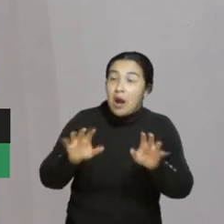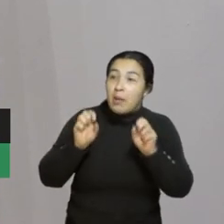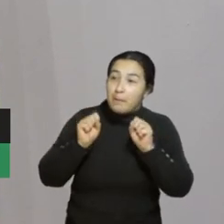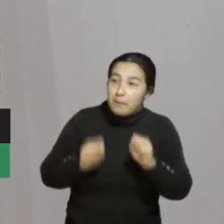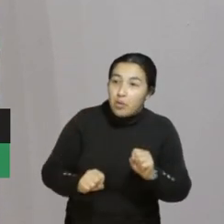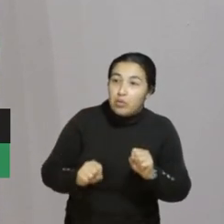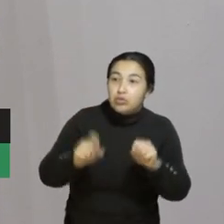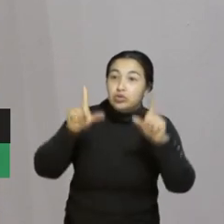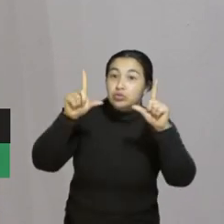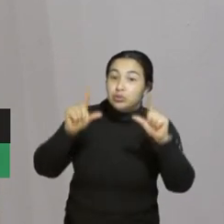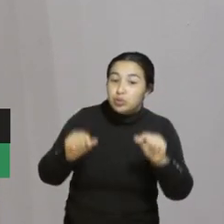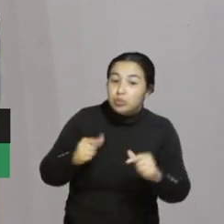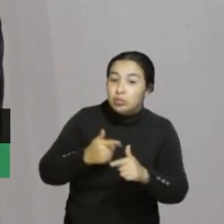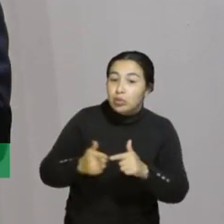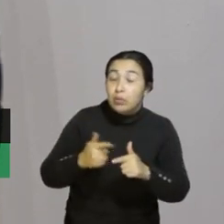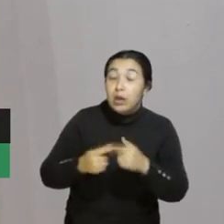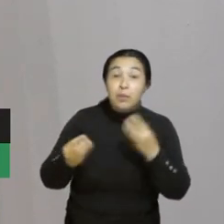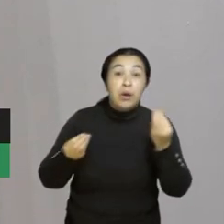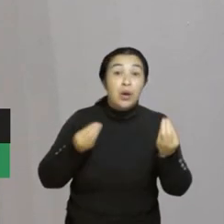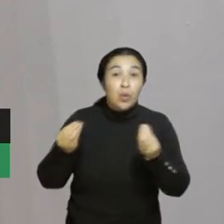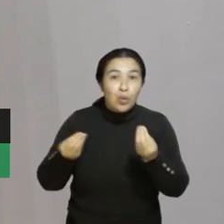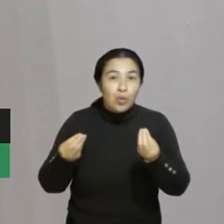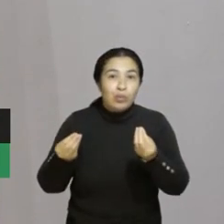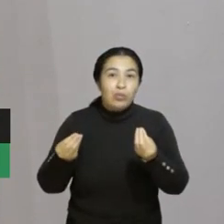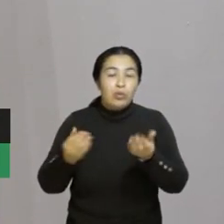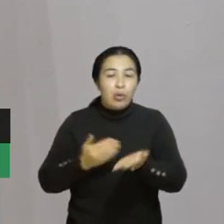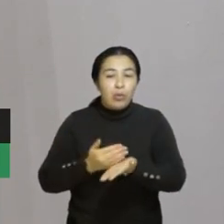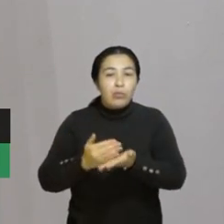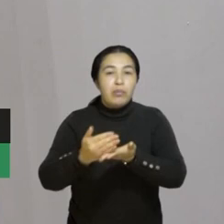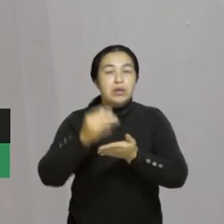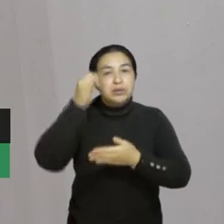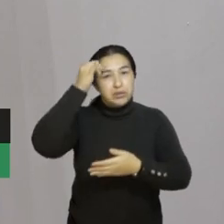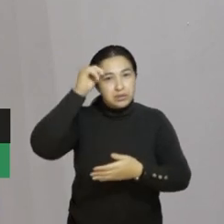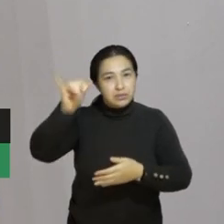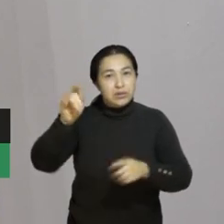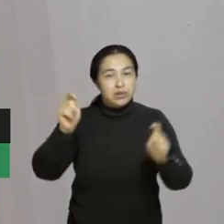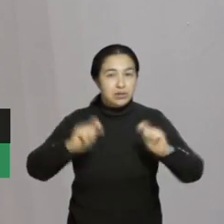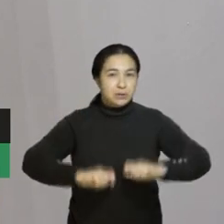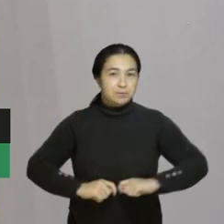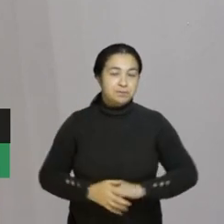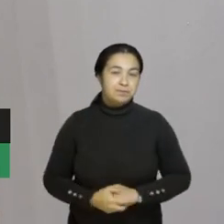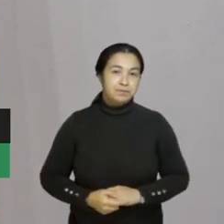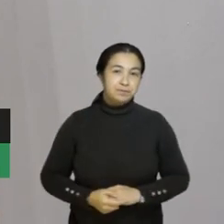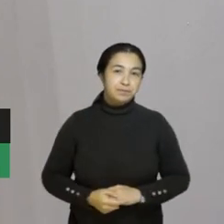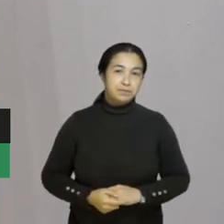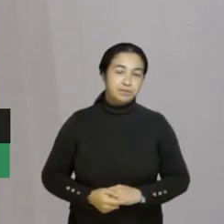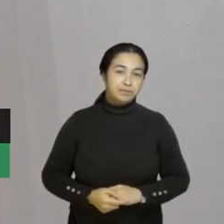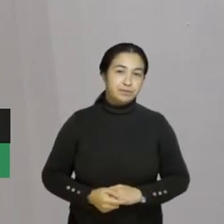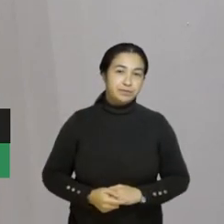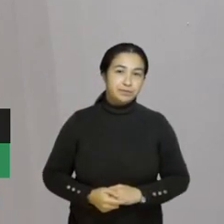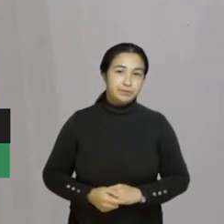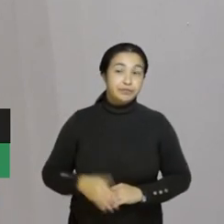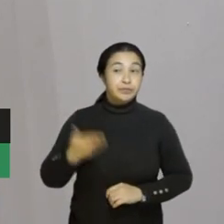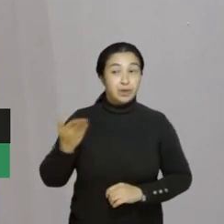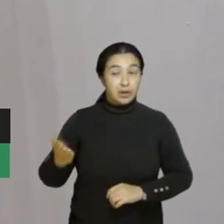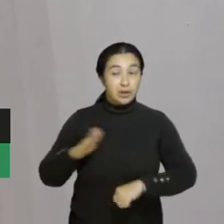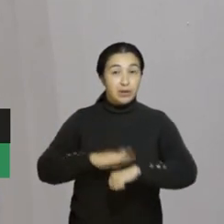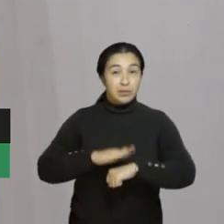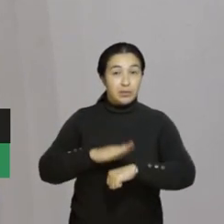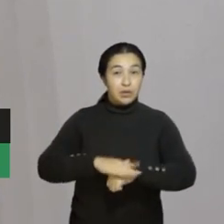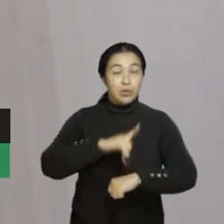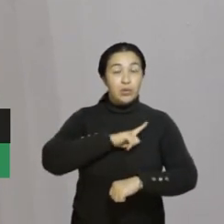mitigar e podemos iniciar um processo de prevenção. E o governador Jorginho Melo faz esse passo importante.